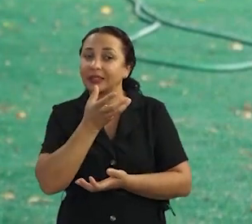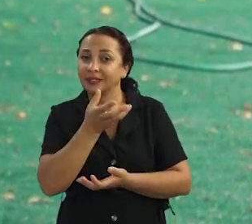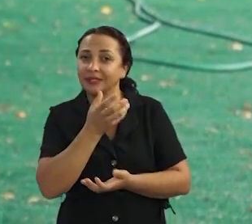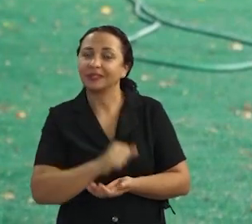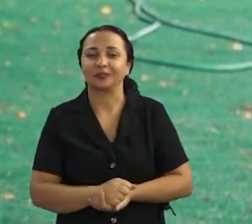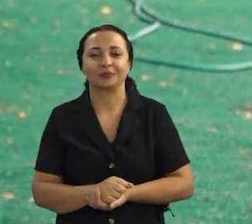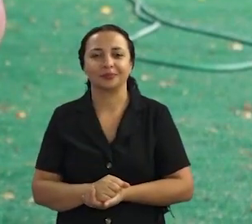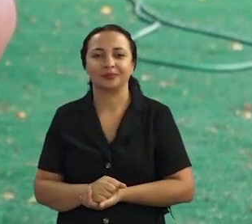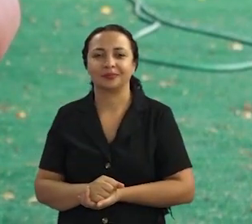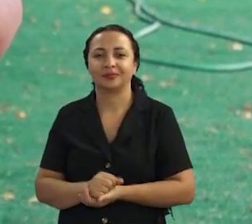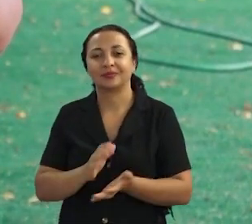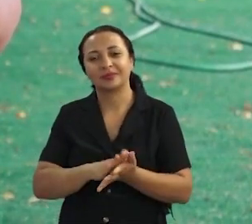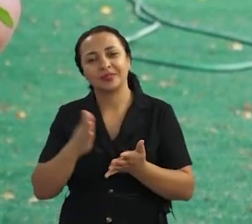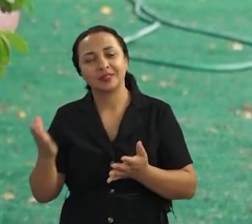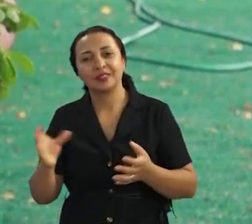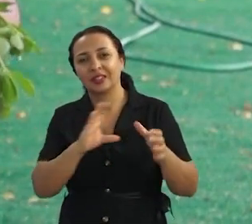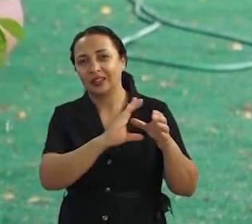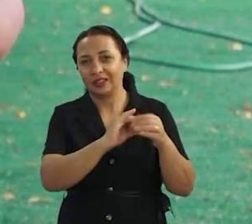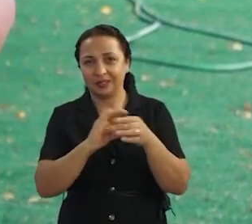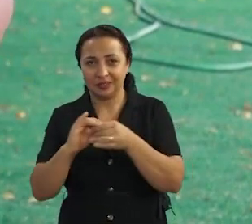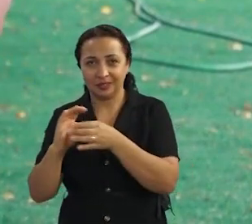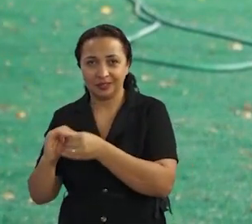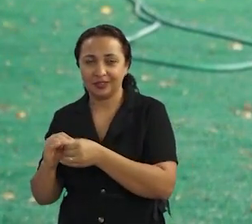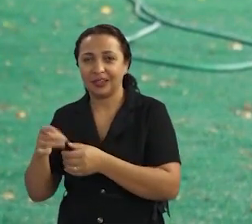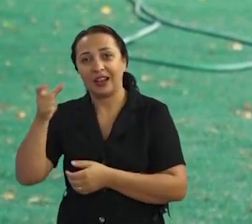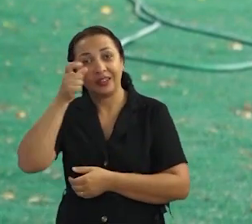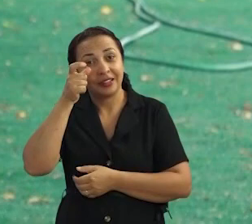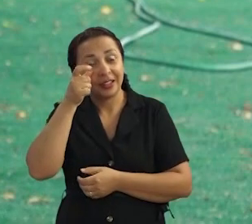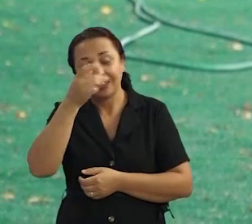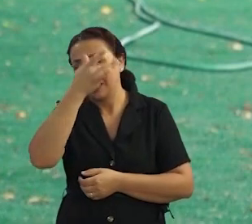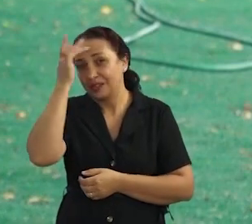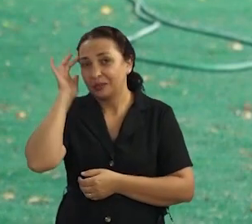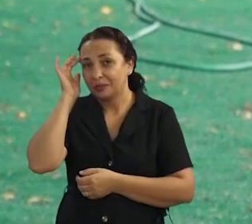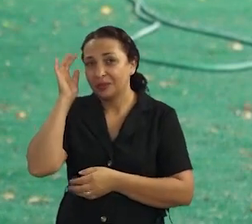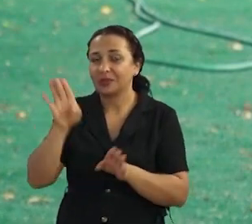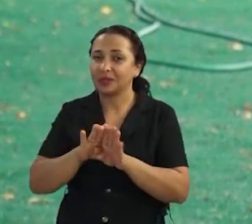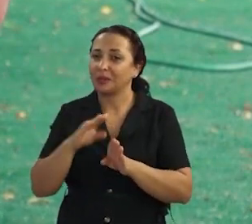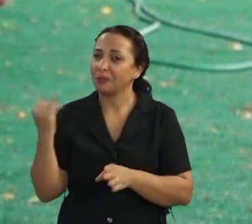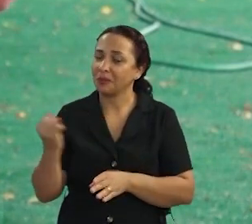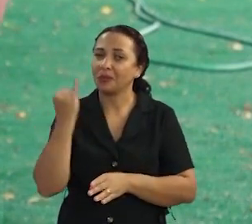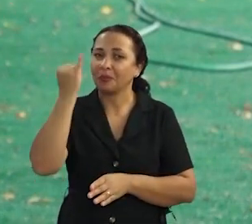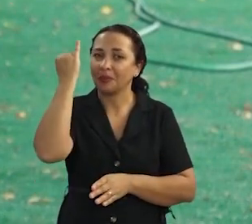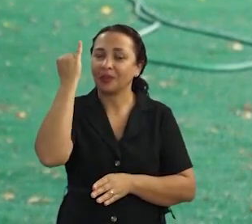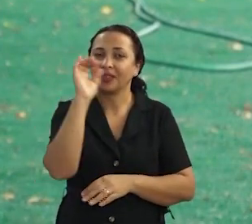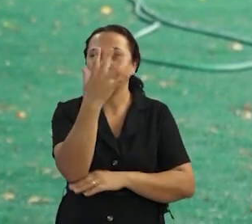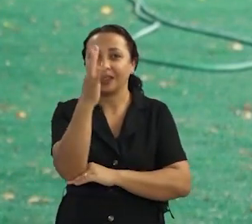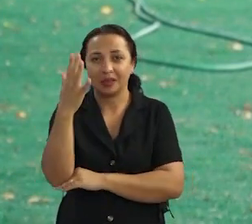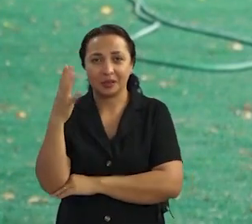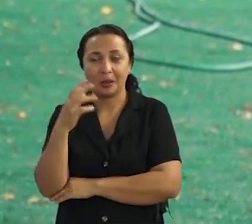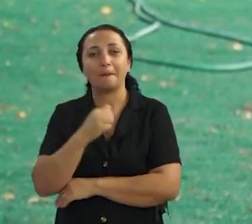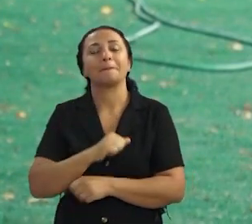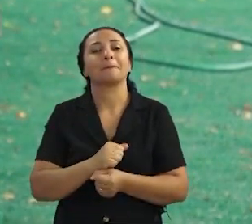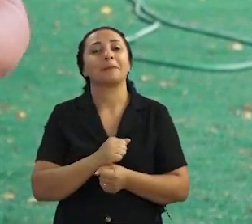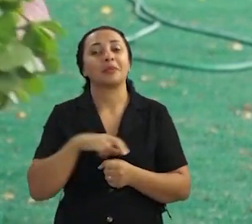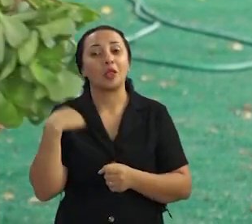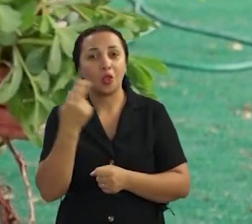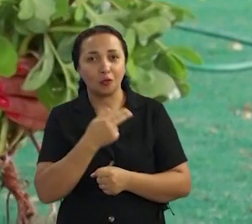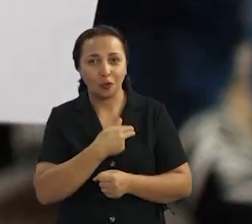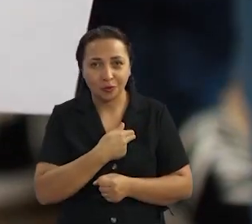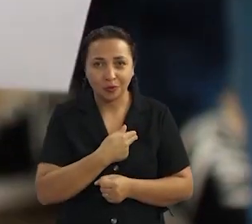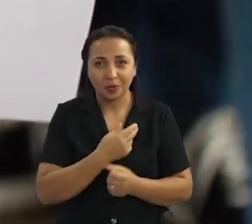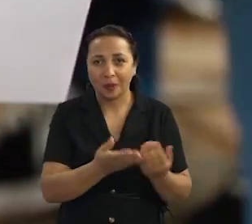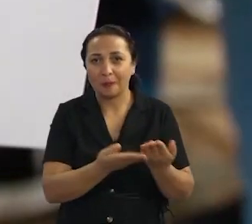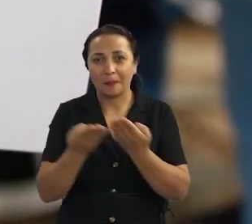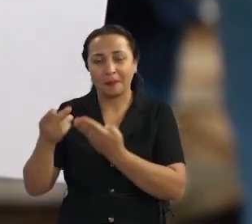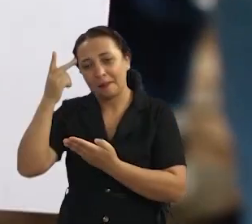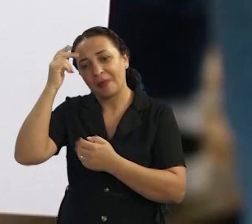interessadas. E, a partir desse contexto todo de interesse das pessoas e de importância das punks, nós fomos